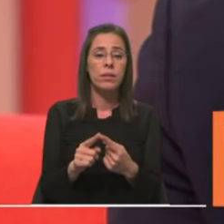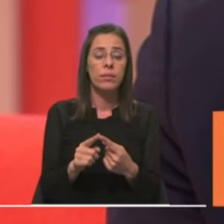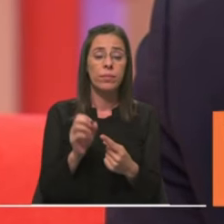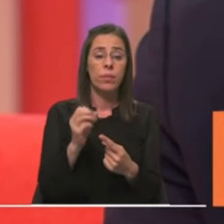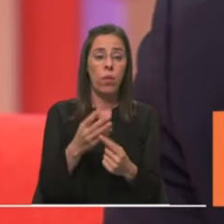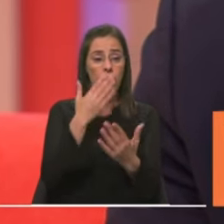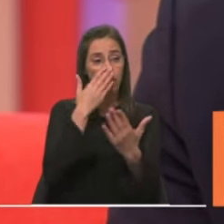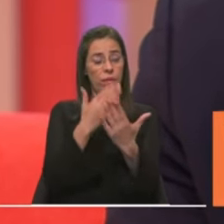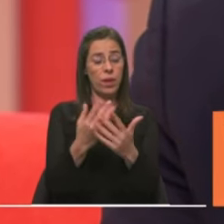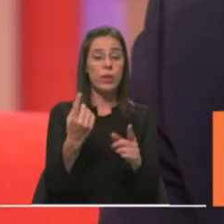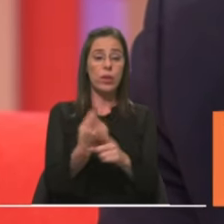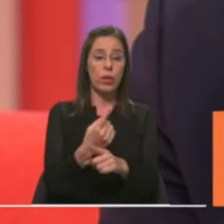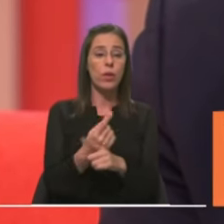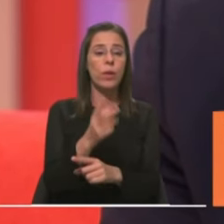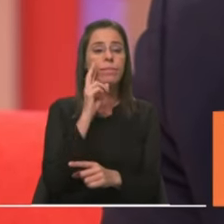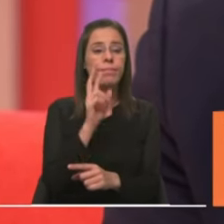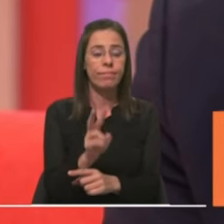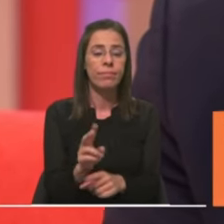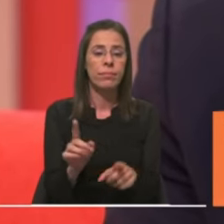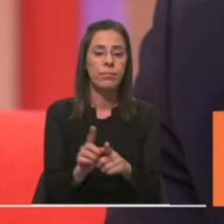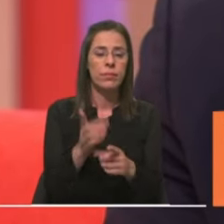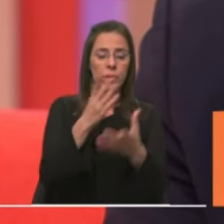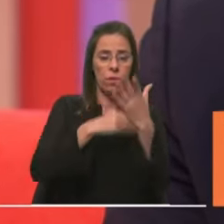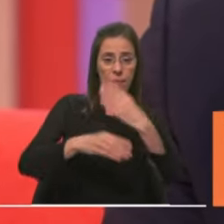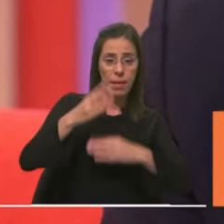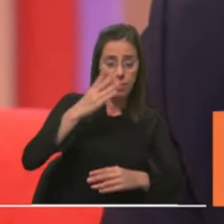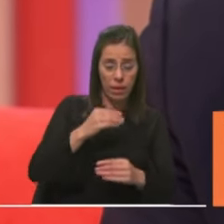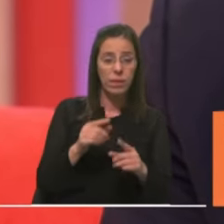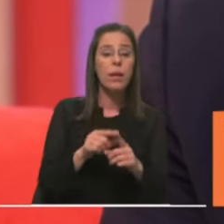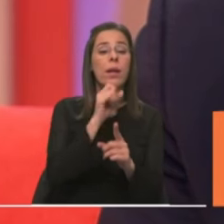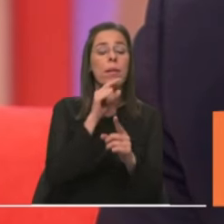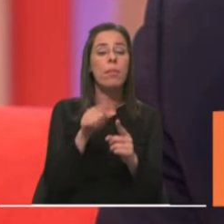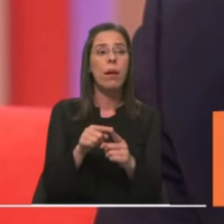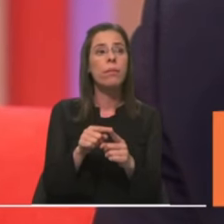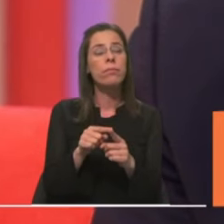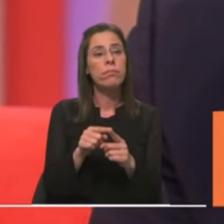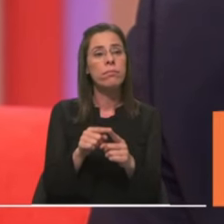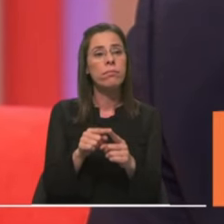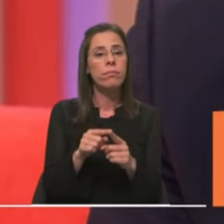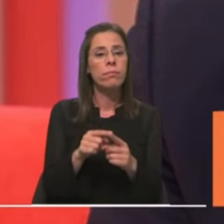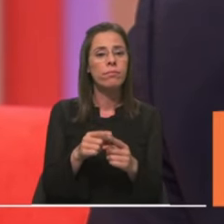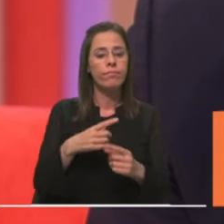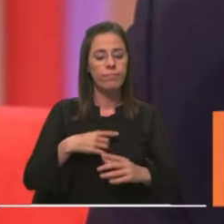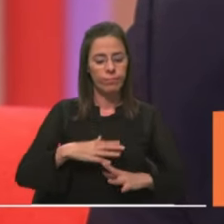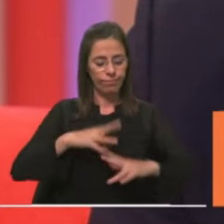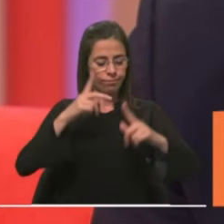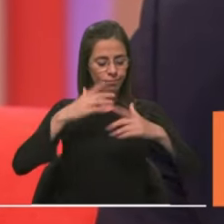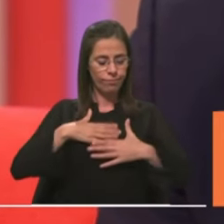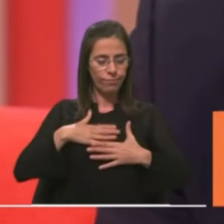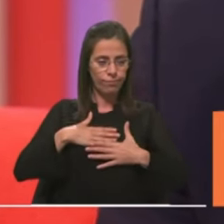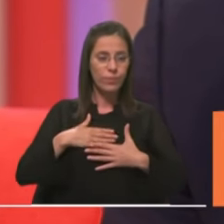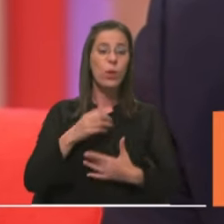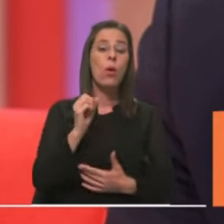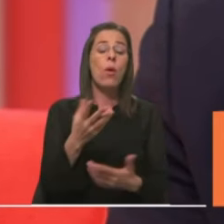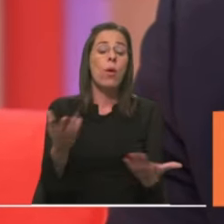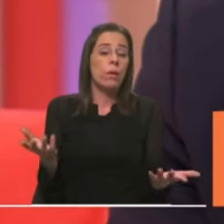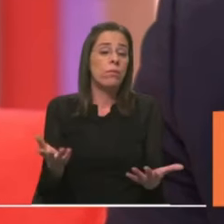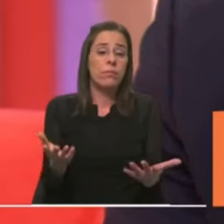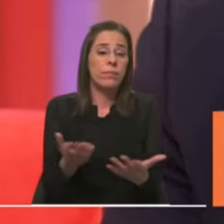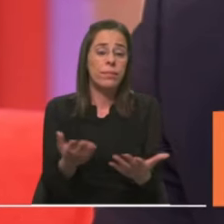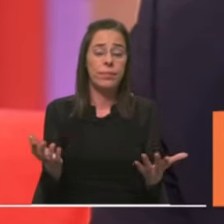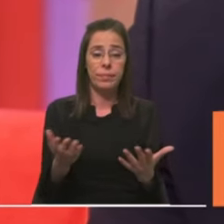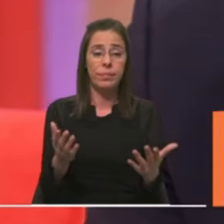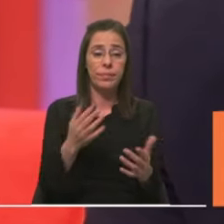ou encaras as coisas e Olhas para elas como aprendizagem e como hipótese de de de de crescimento ou então vais